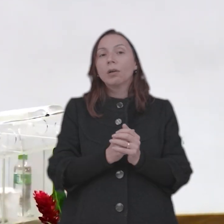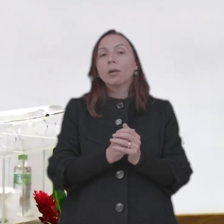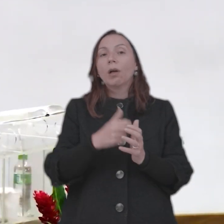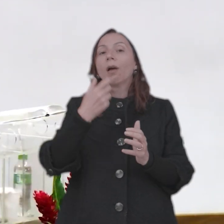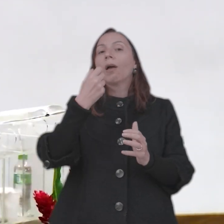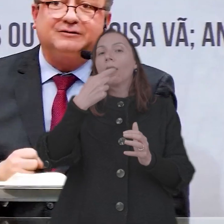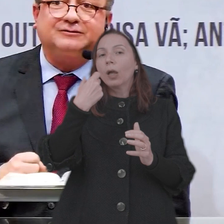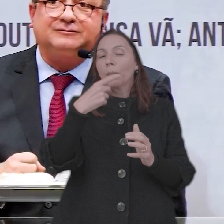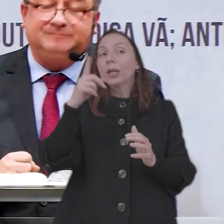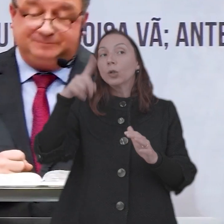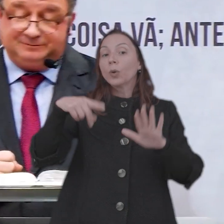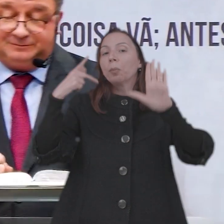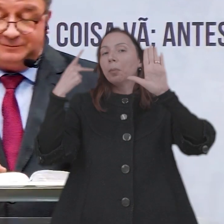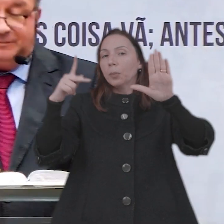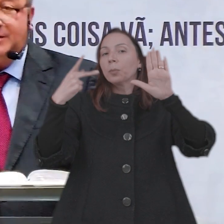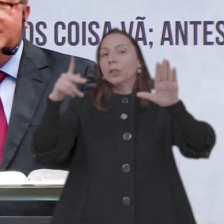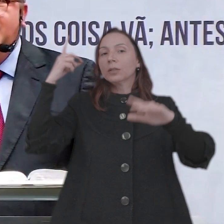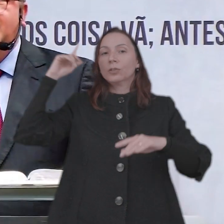As promessas de Deus.